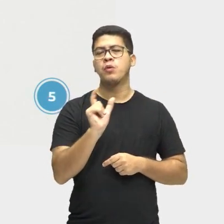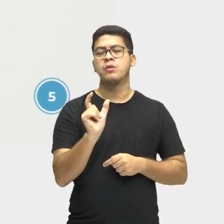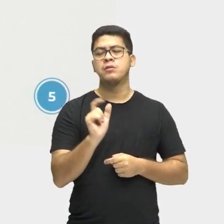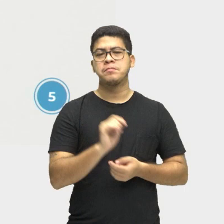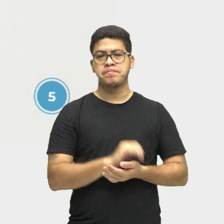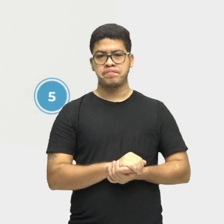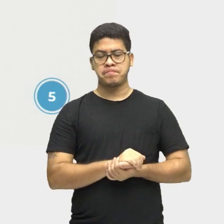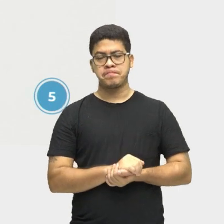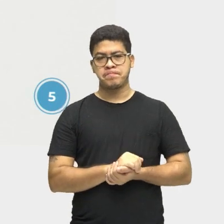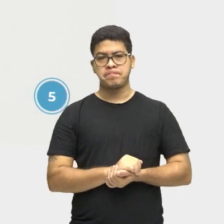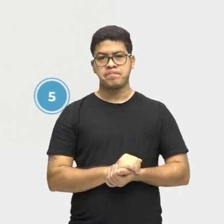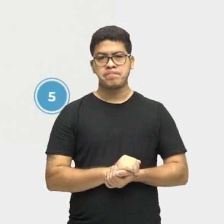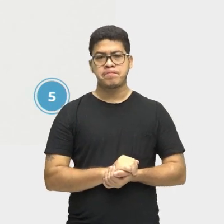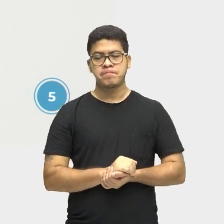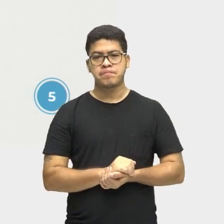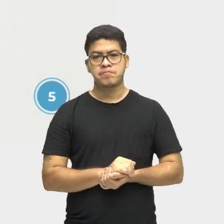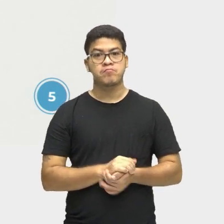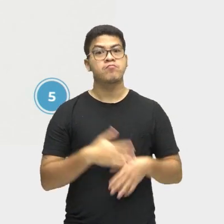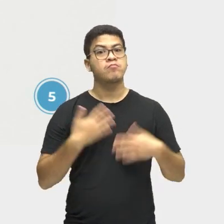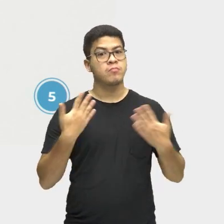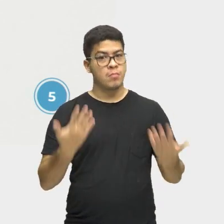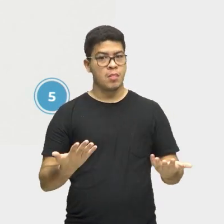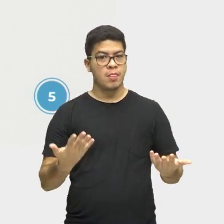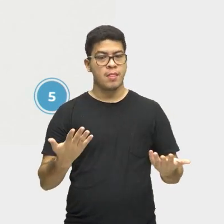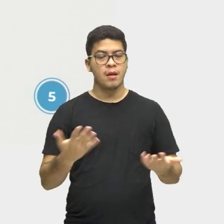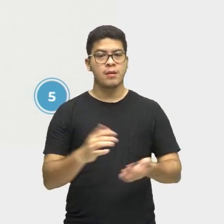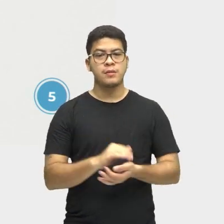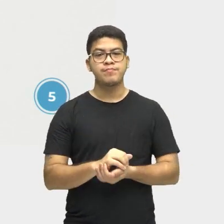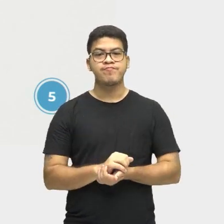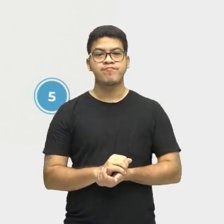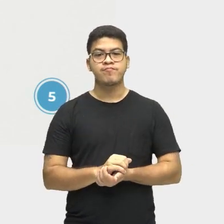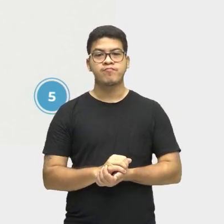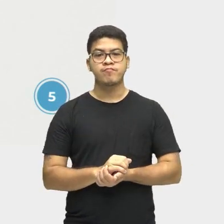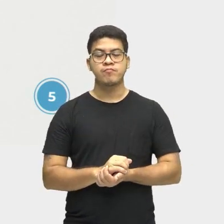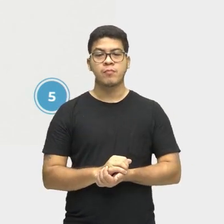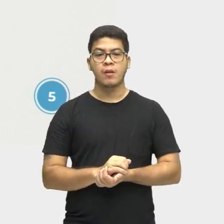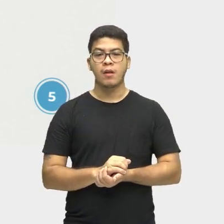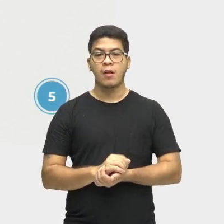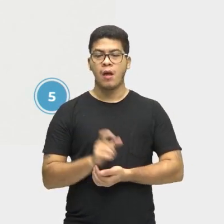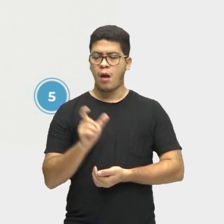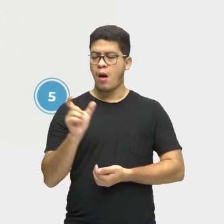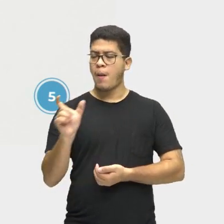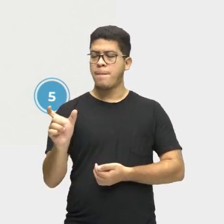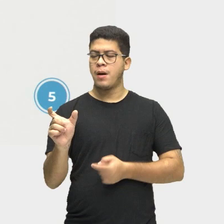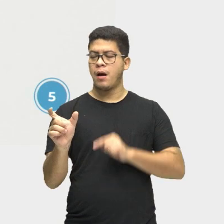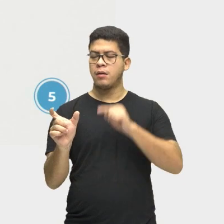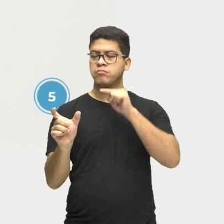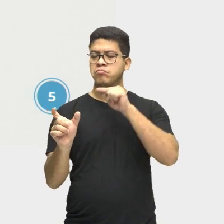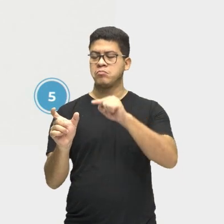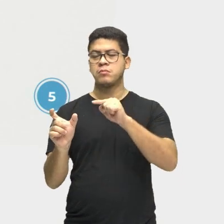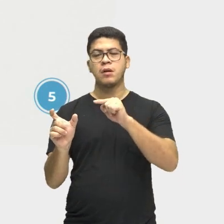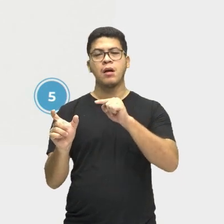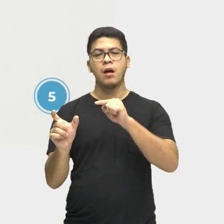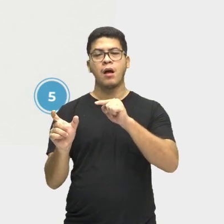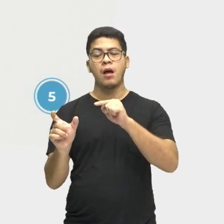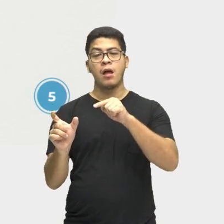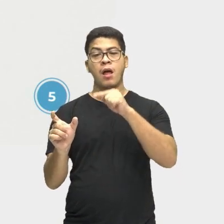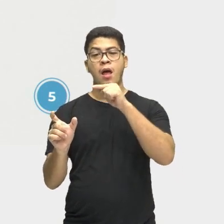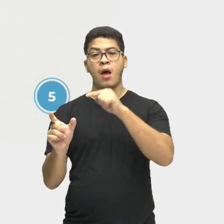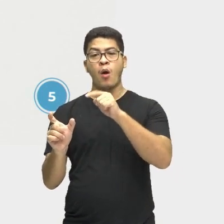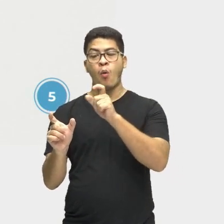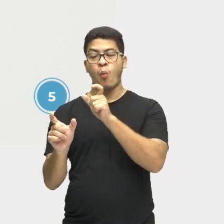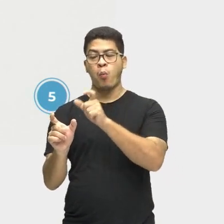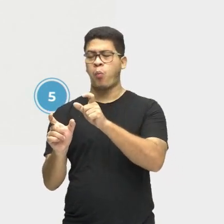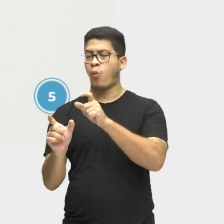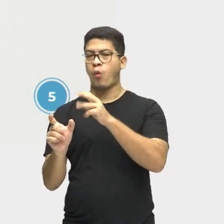definições. Então agora nós temos aqui o seguinte, ó. Na resolução de uma equação, precisamos